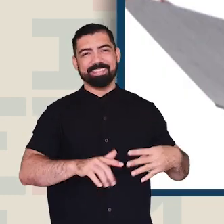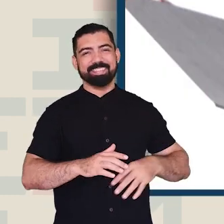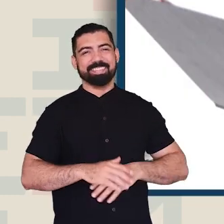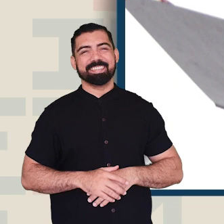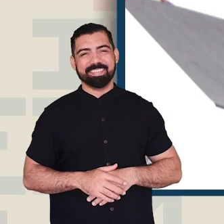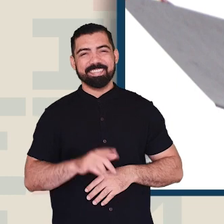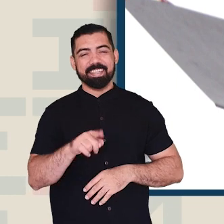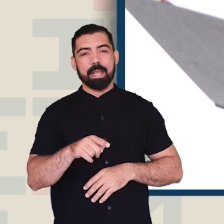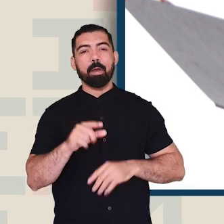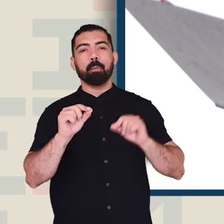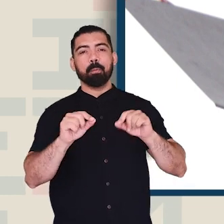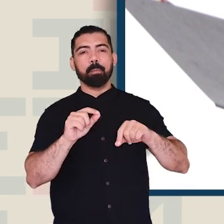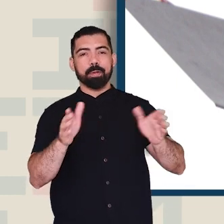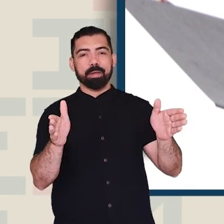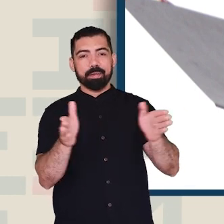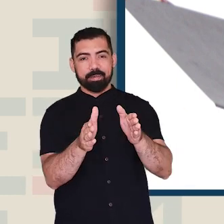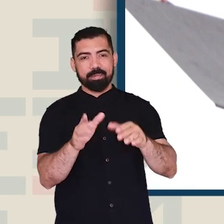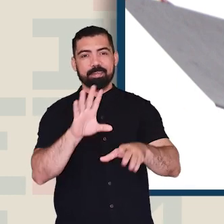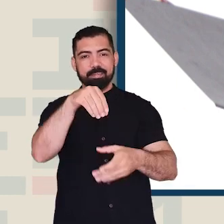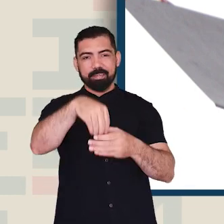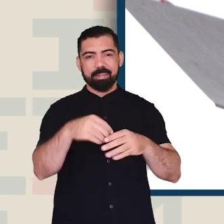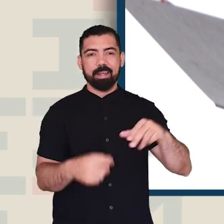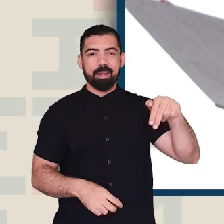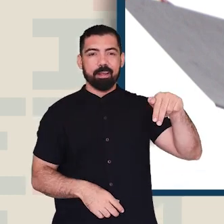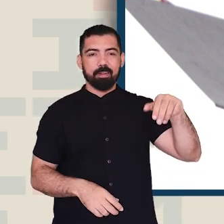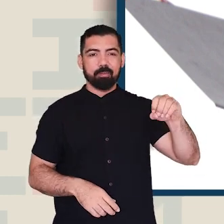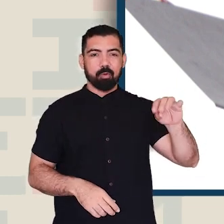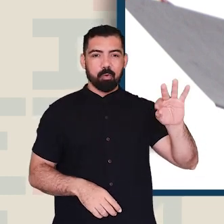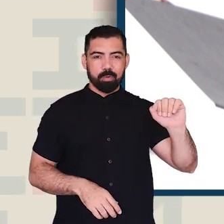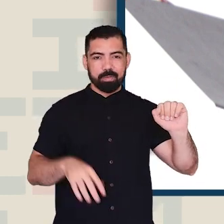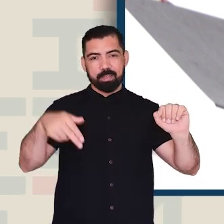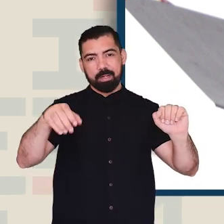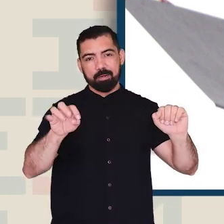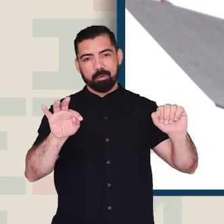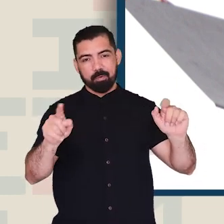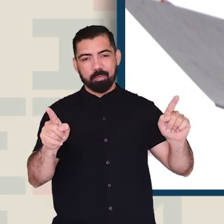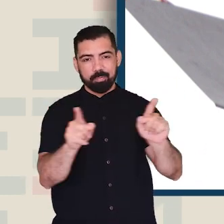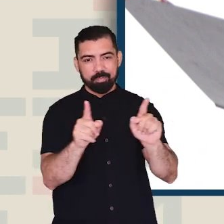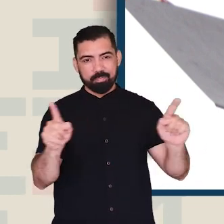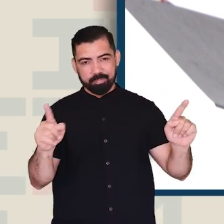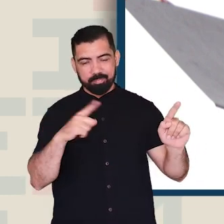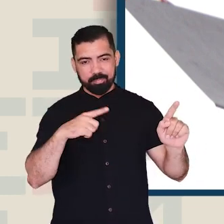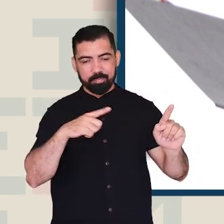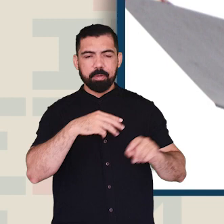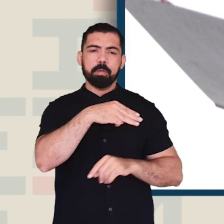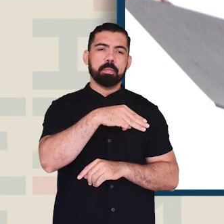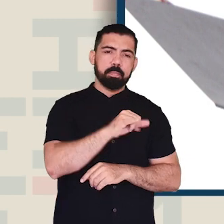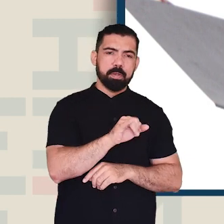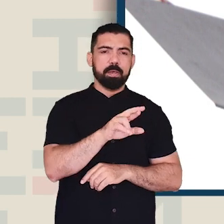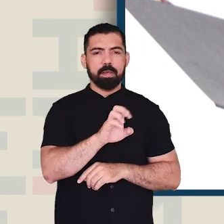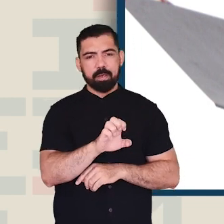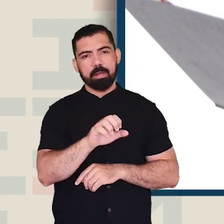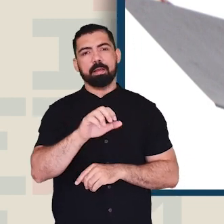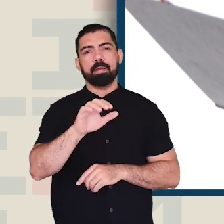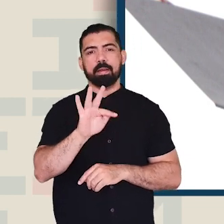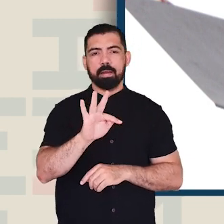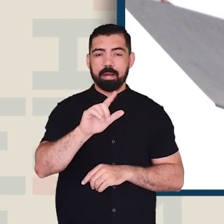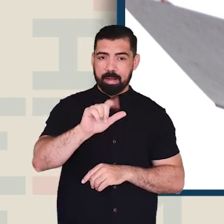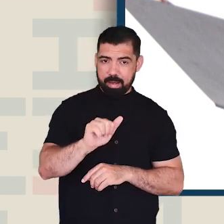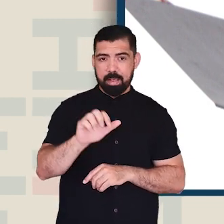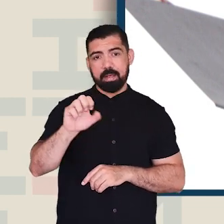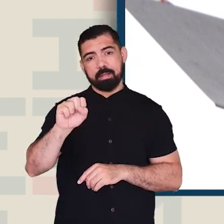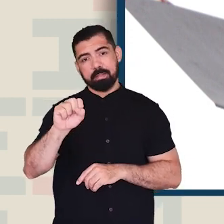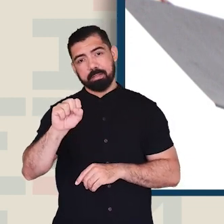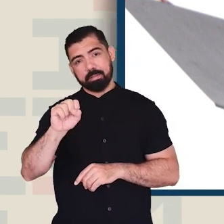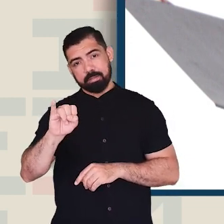esses são os intervalos. Você tem as notas Mi, Lá, Ré, Sol, Si, Mi. Hoje